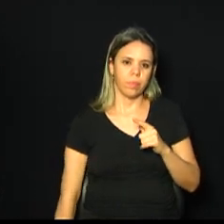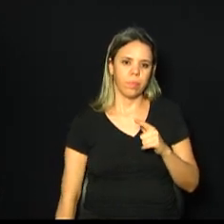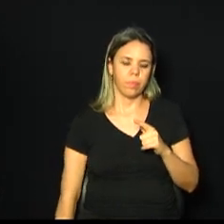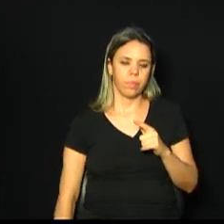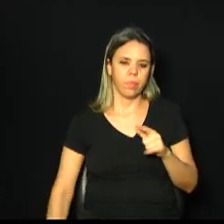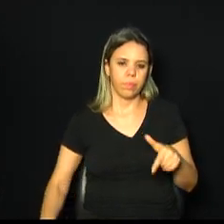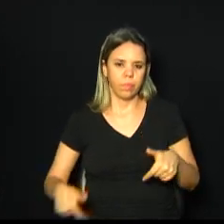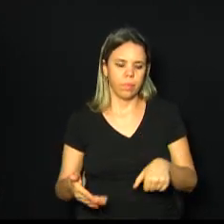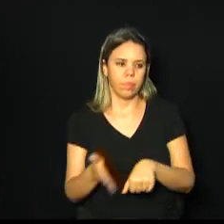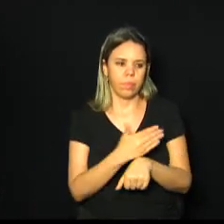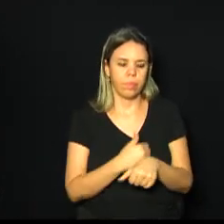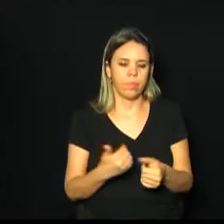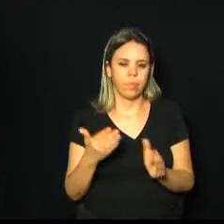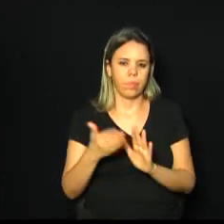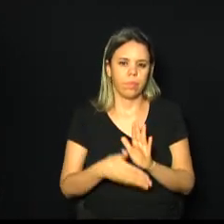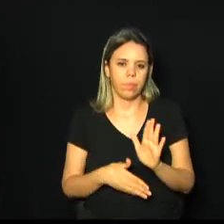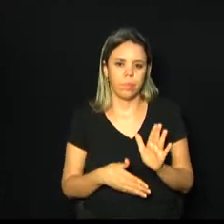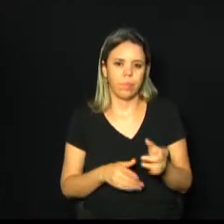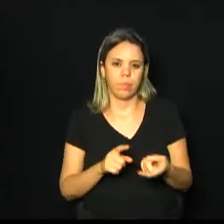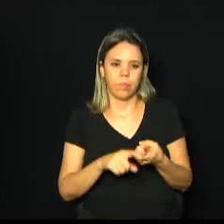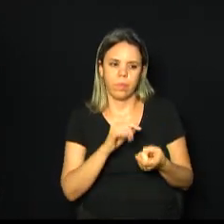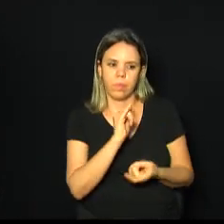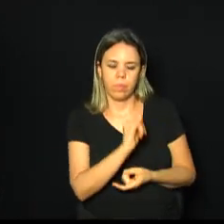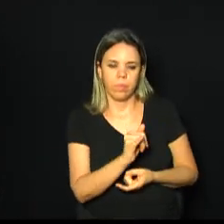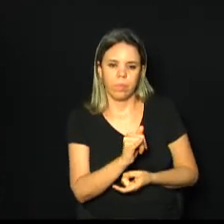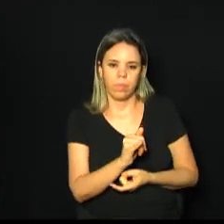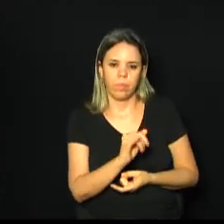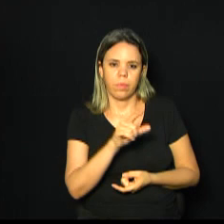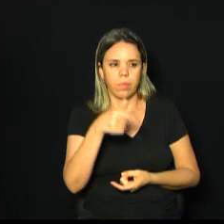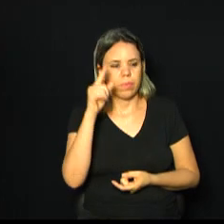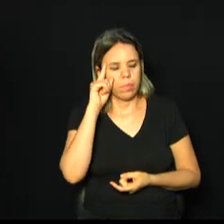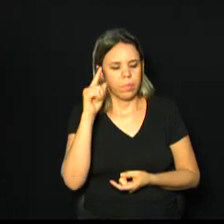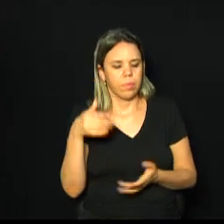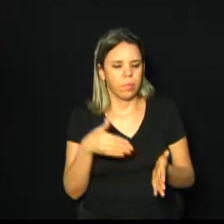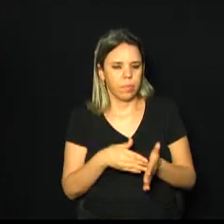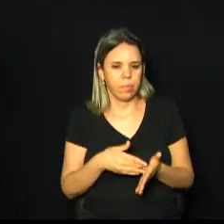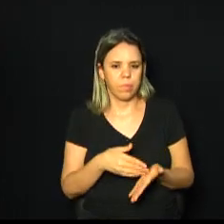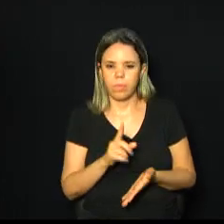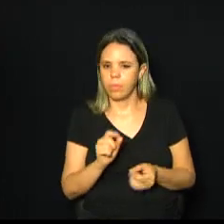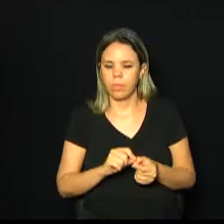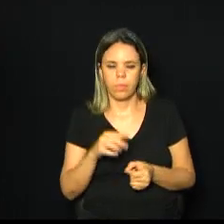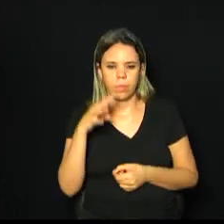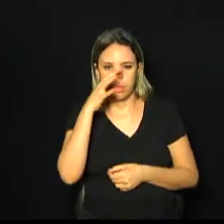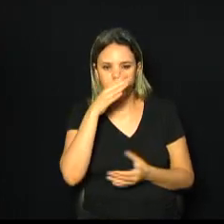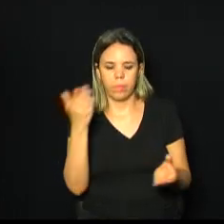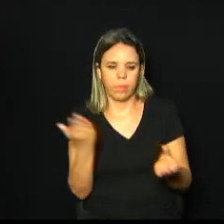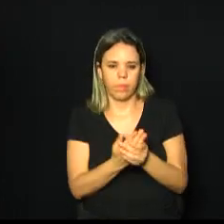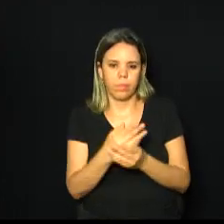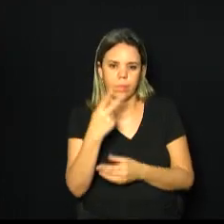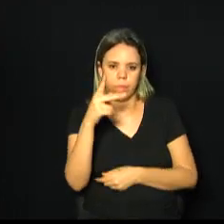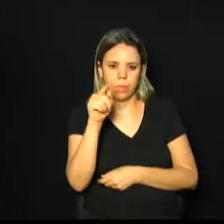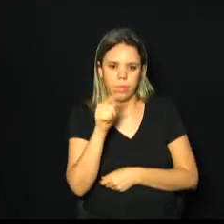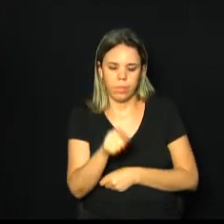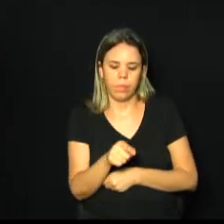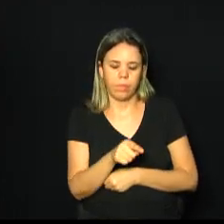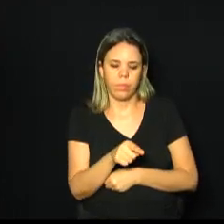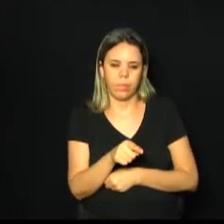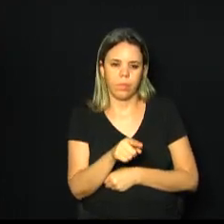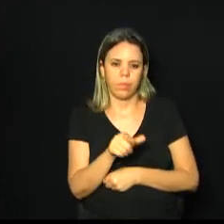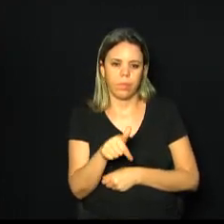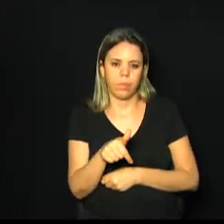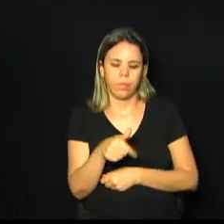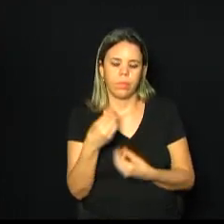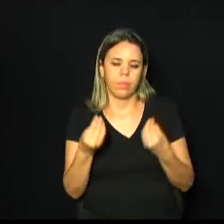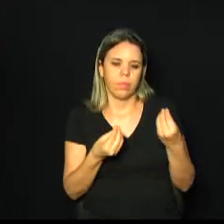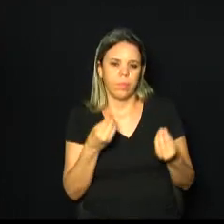ato anterior, que é a notificação. Notifico e te dou o dia. Se você não fizer, eu vou te processar. E processar